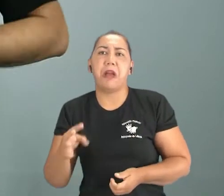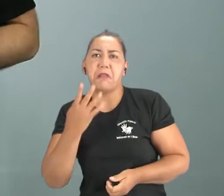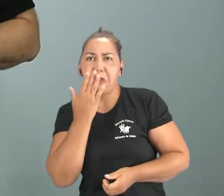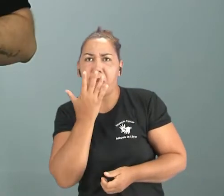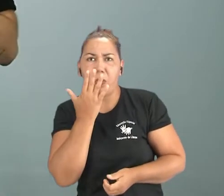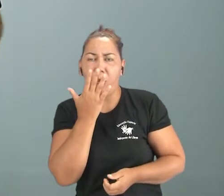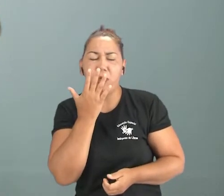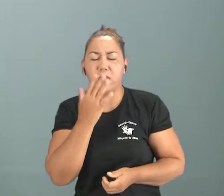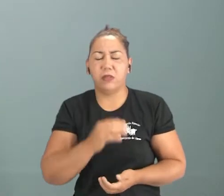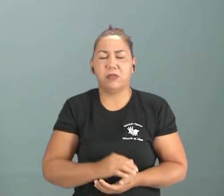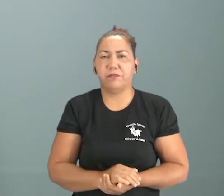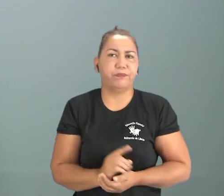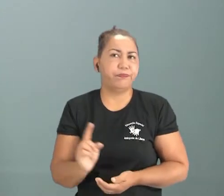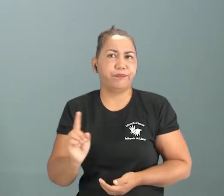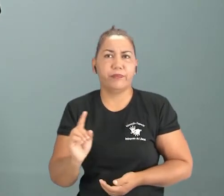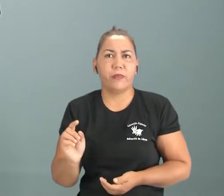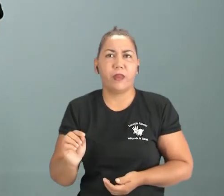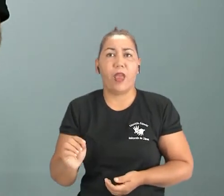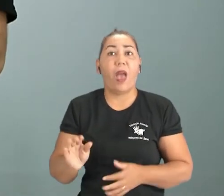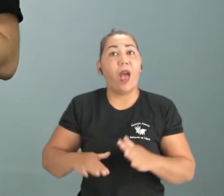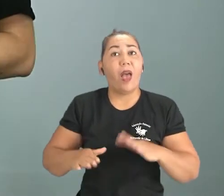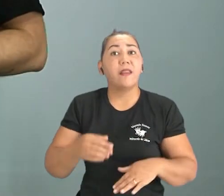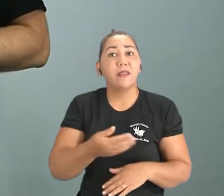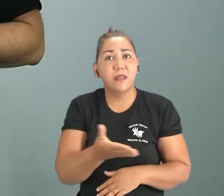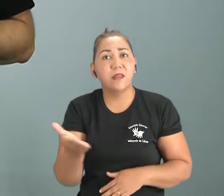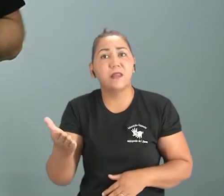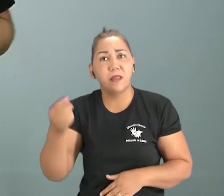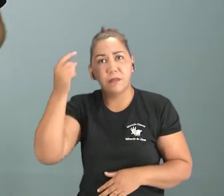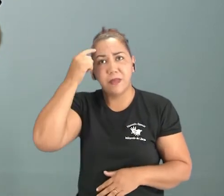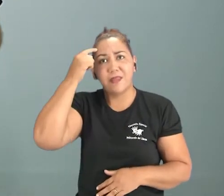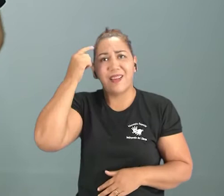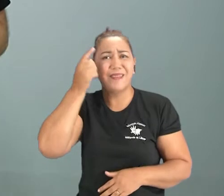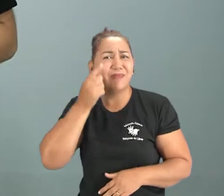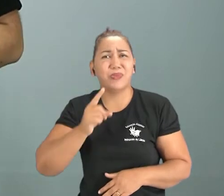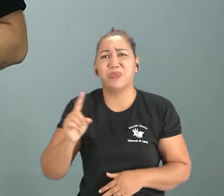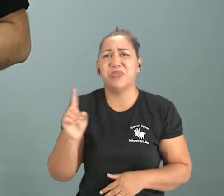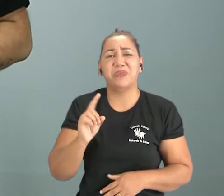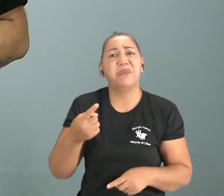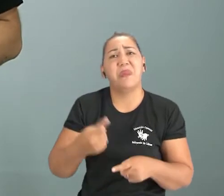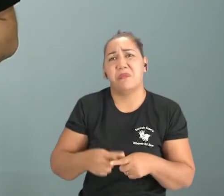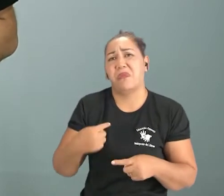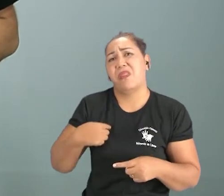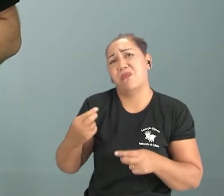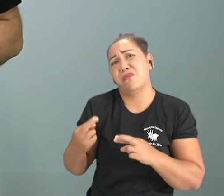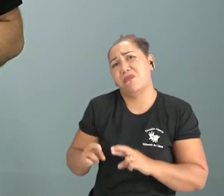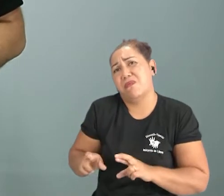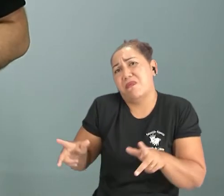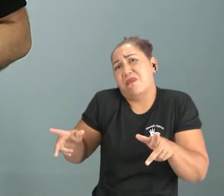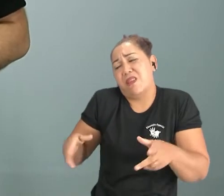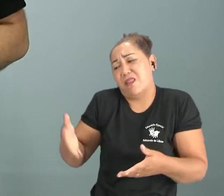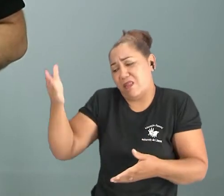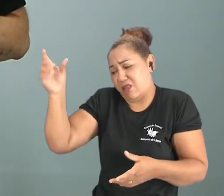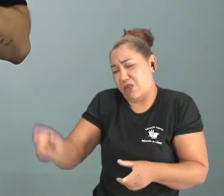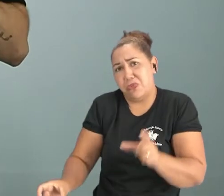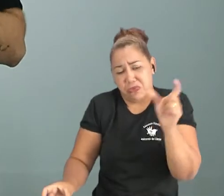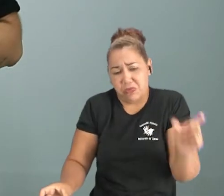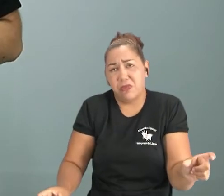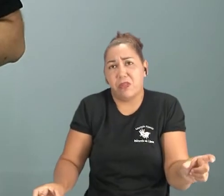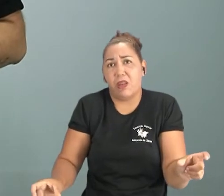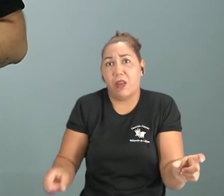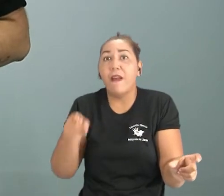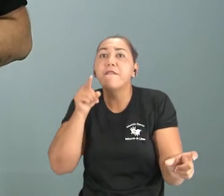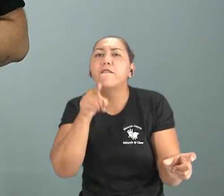você pensa assim ah eu não posso eu não consigo porque eu não sou igual rolando você não é igual pulando mesmo não